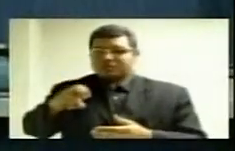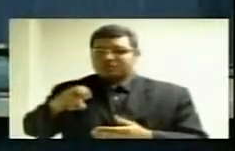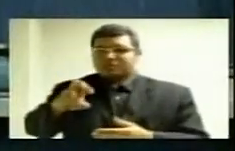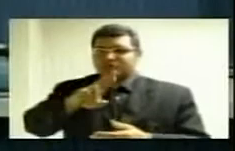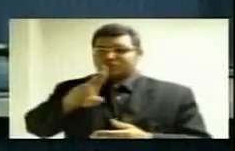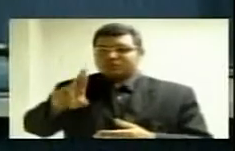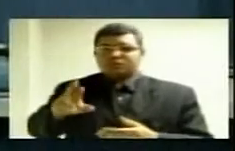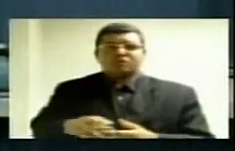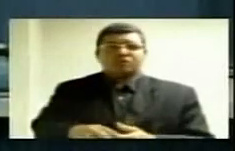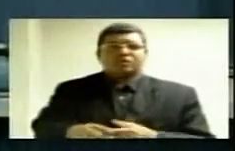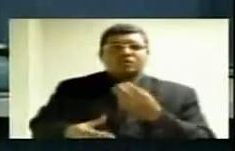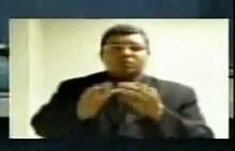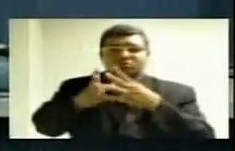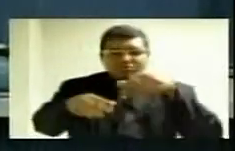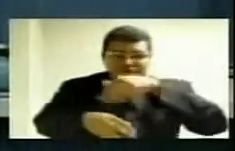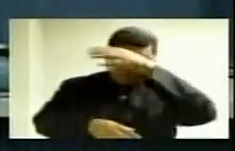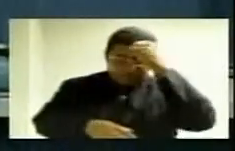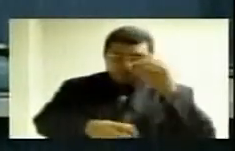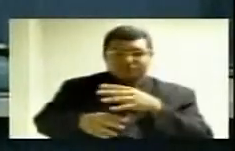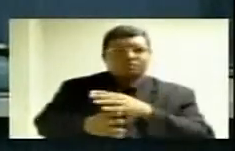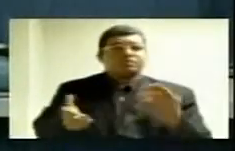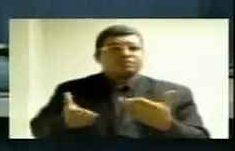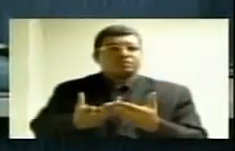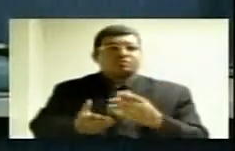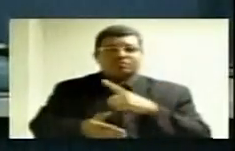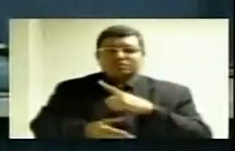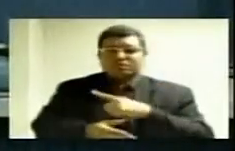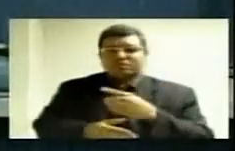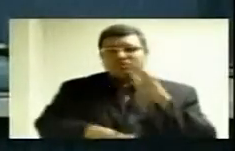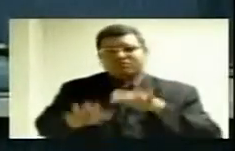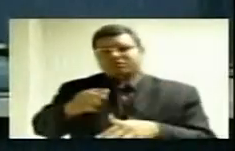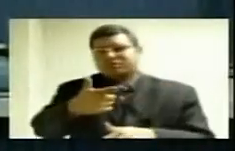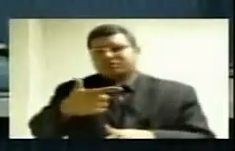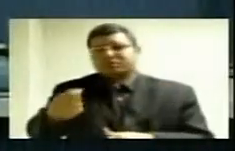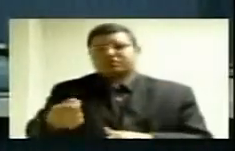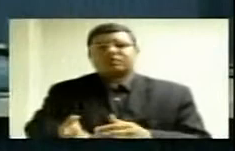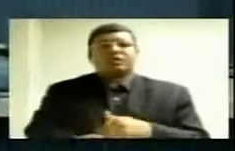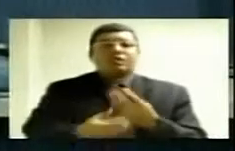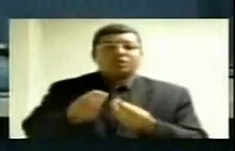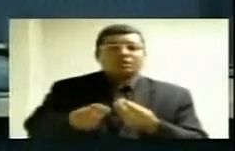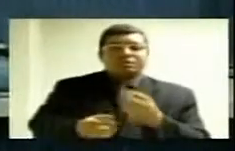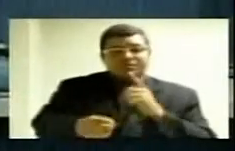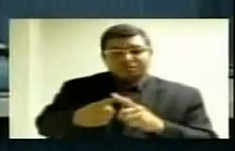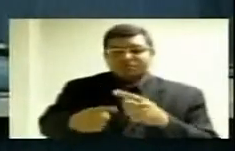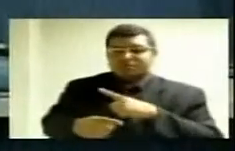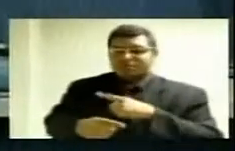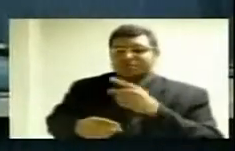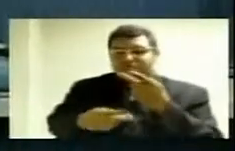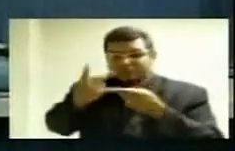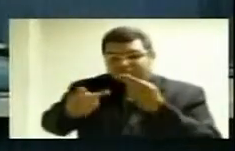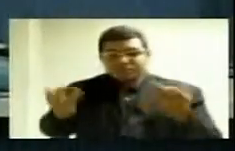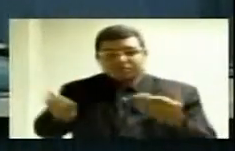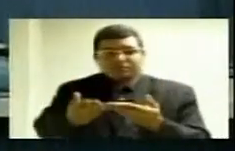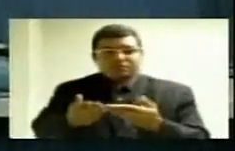bilhões de reais, com o Amazonas, com Manaus, que tem um PIB de 20 bilhões de reais. Portanto, nós estamos